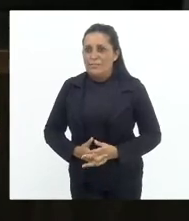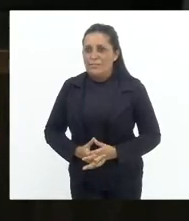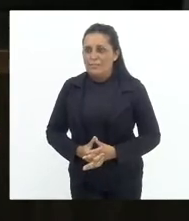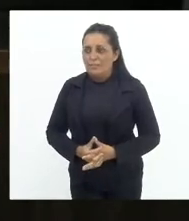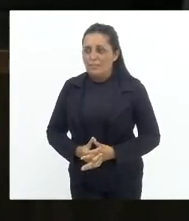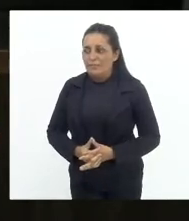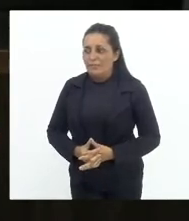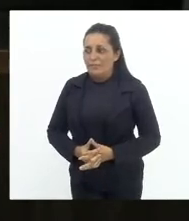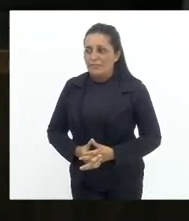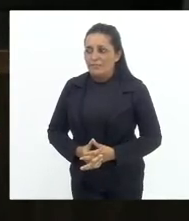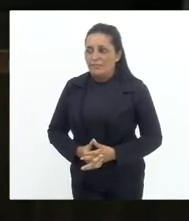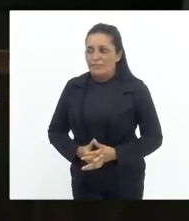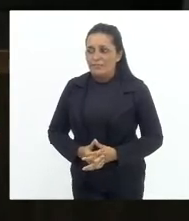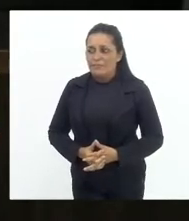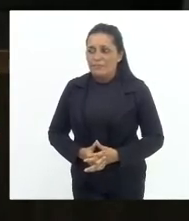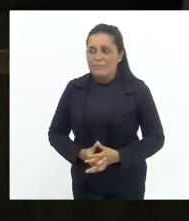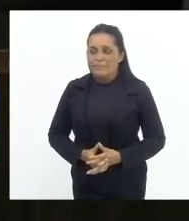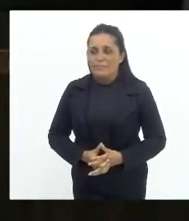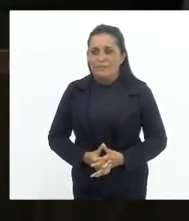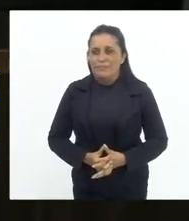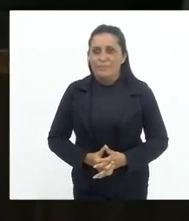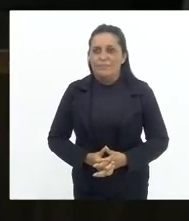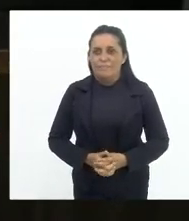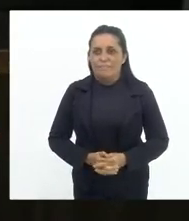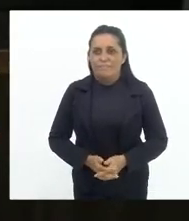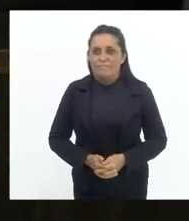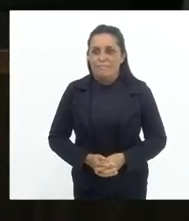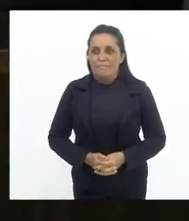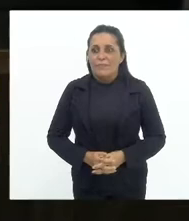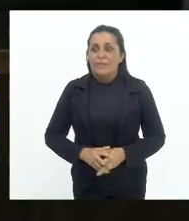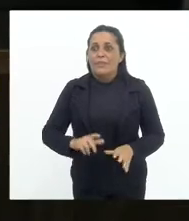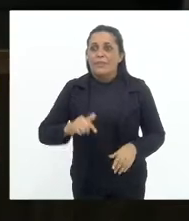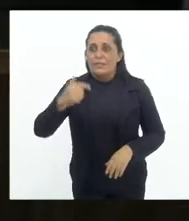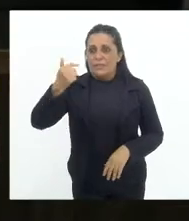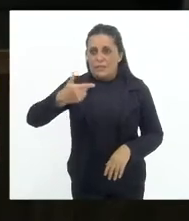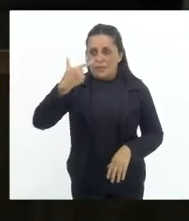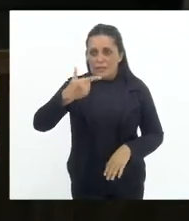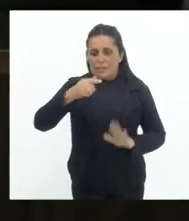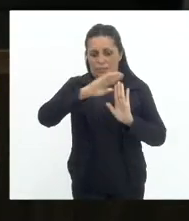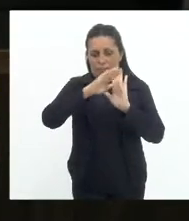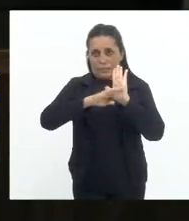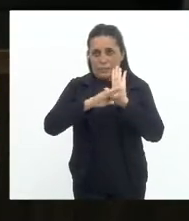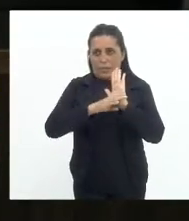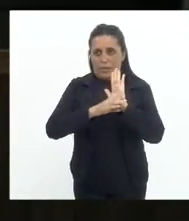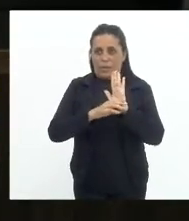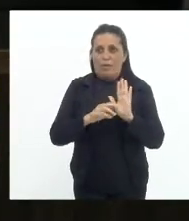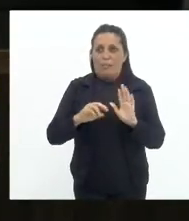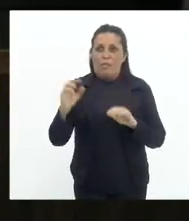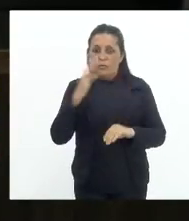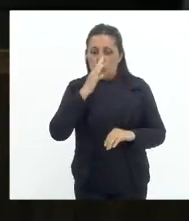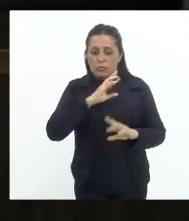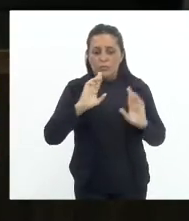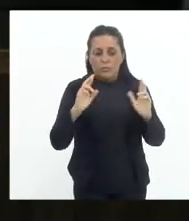o anuncio sessão extraordinária do dia primeiro de setembro de 21 com a seguinte pauta em regime de urgência em votação em discussão única